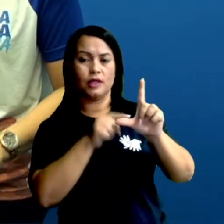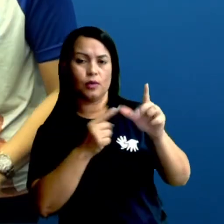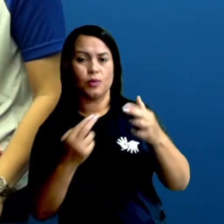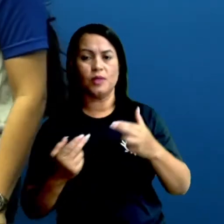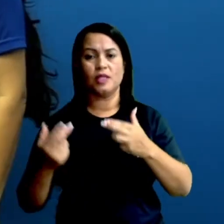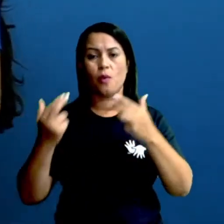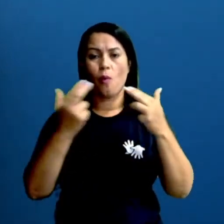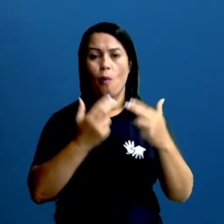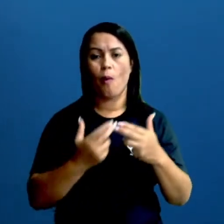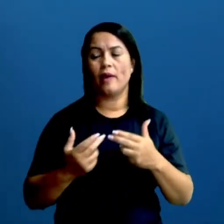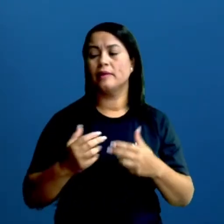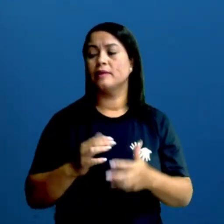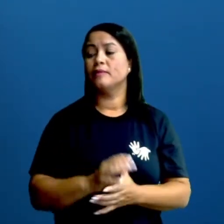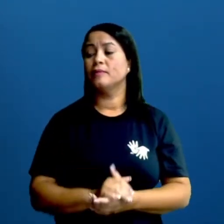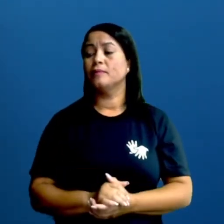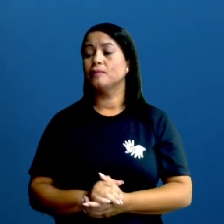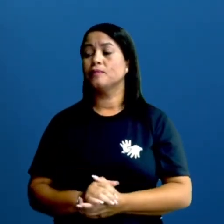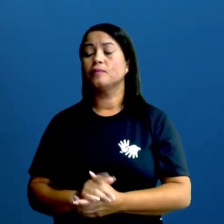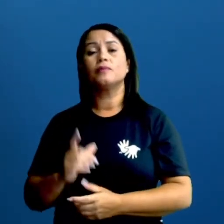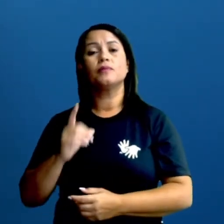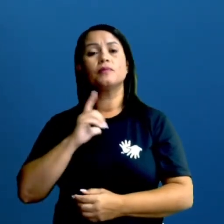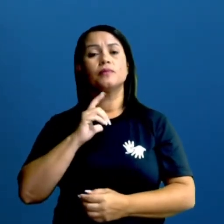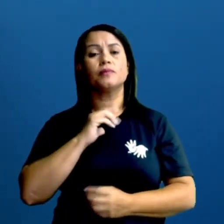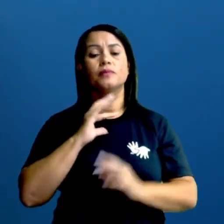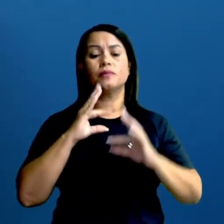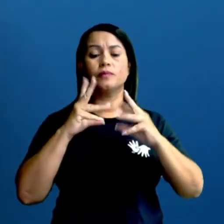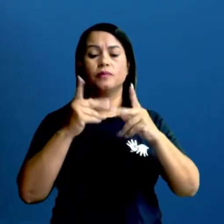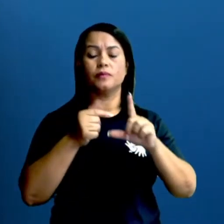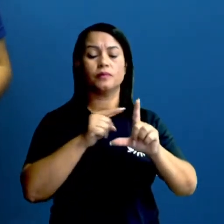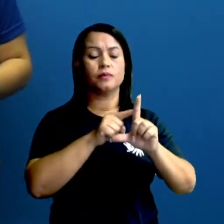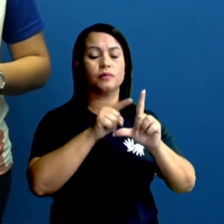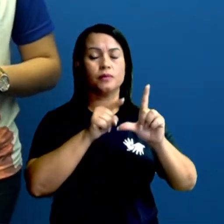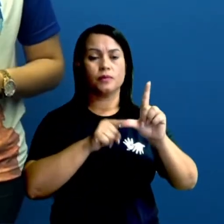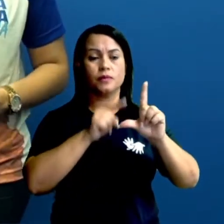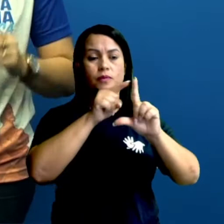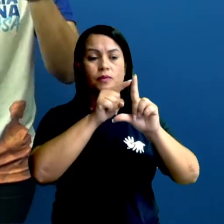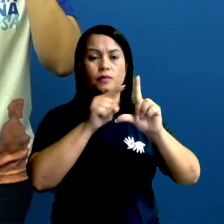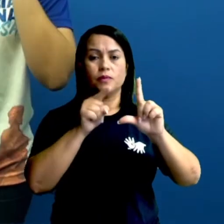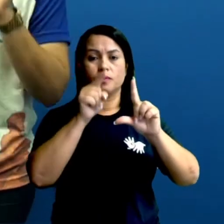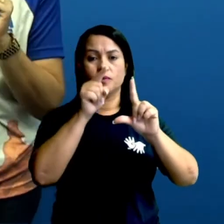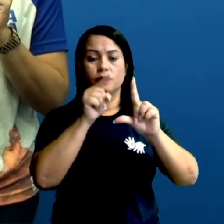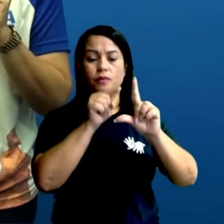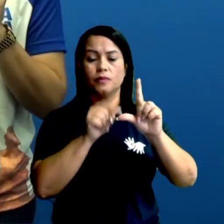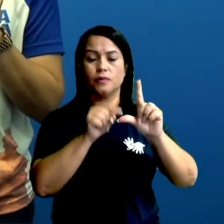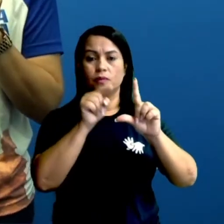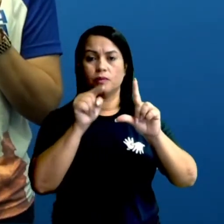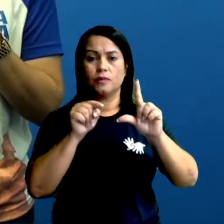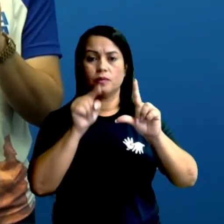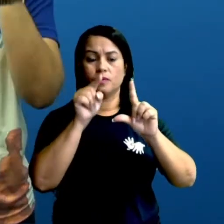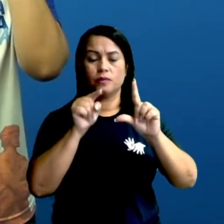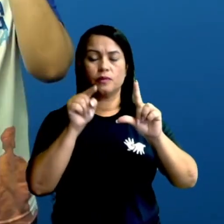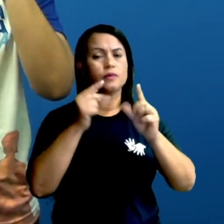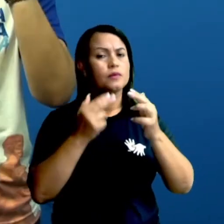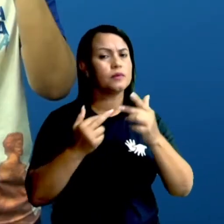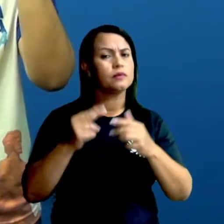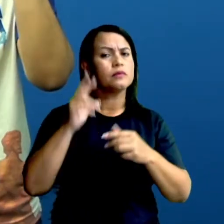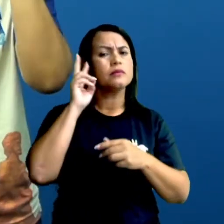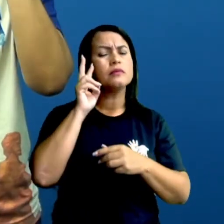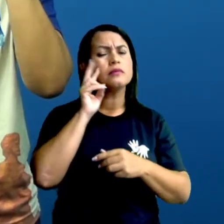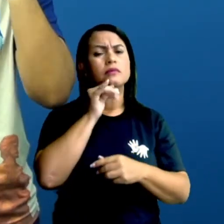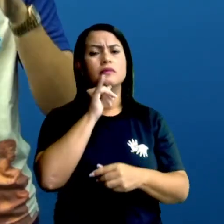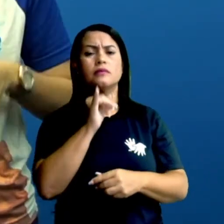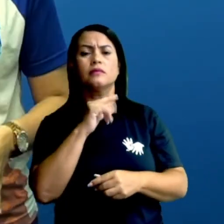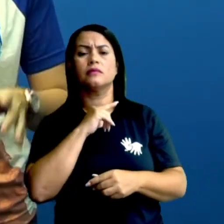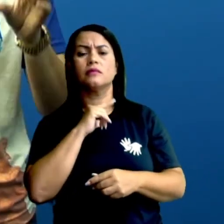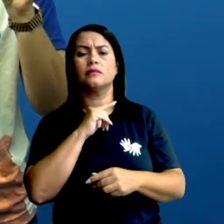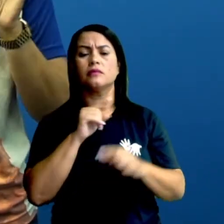isso? Ó, aqui eu tenho todos os meus ângulos são o quê? Iguais. Lembra que eu também disse para vocês que quando tem esse